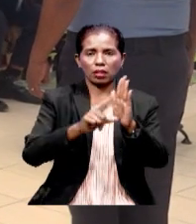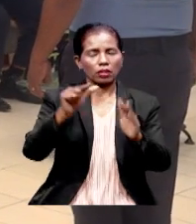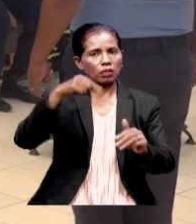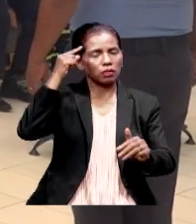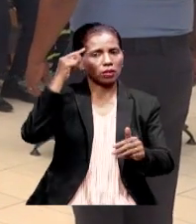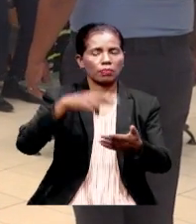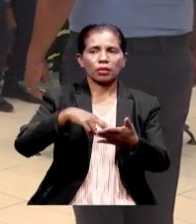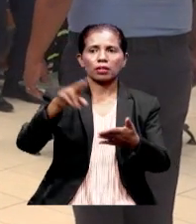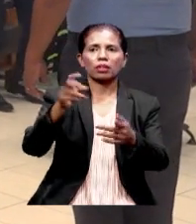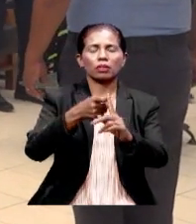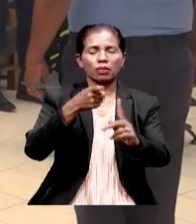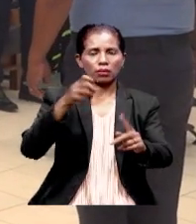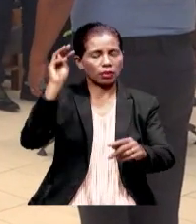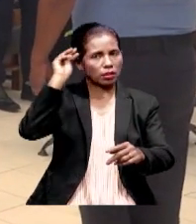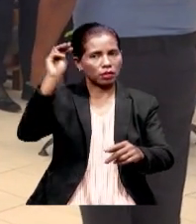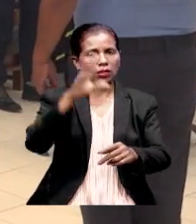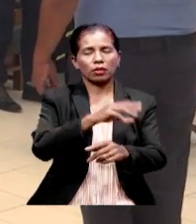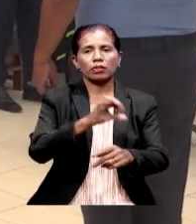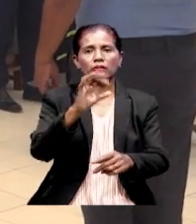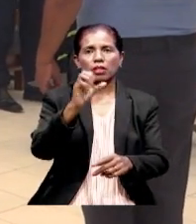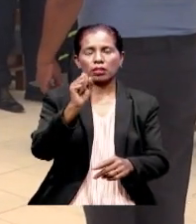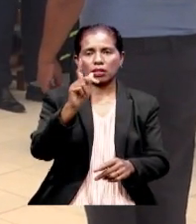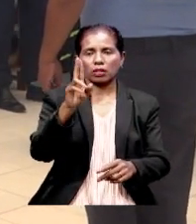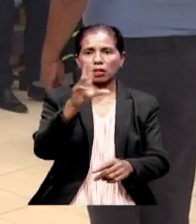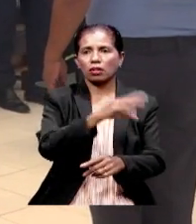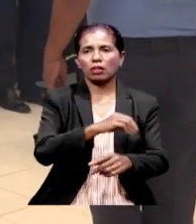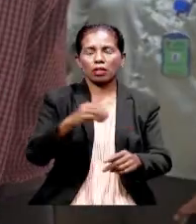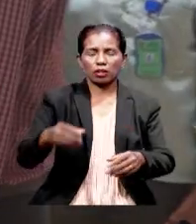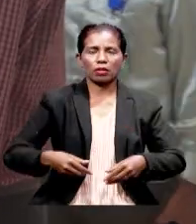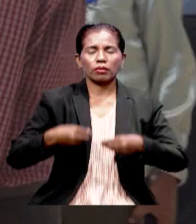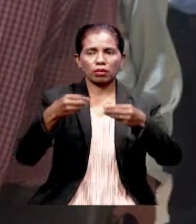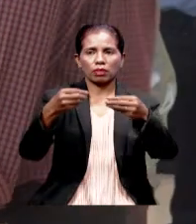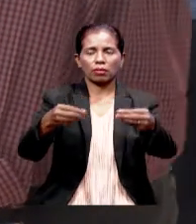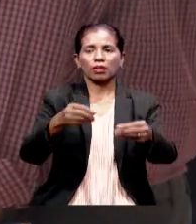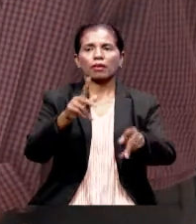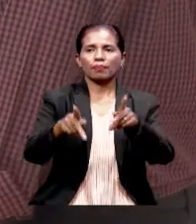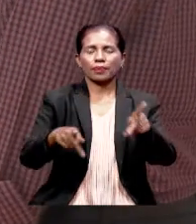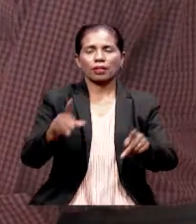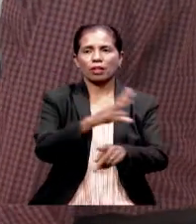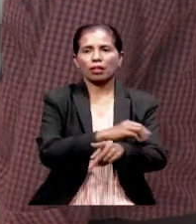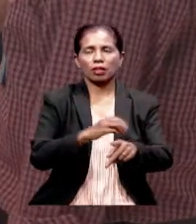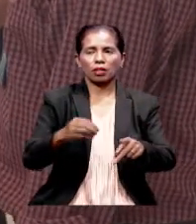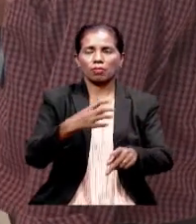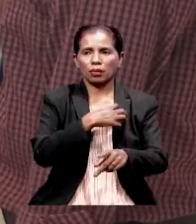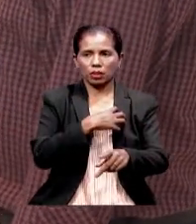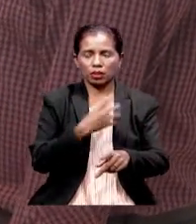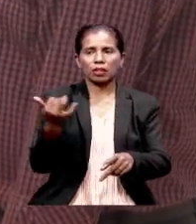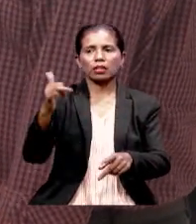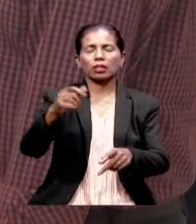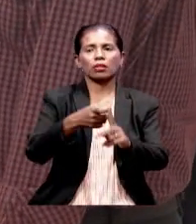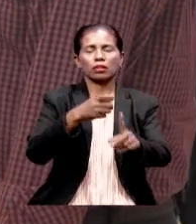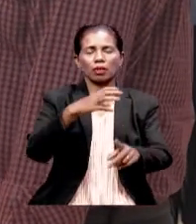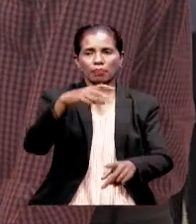nebe apresenta usi Ministerio Interior Francisco da Costa Guterres bara integrasan pessoal o funsan polisi sira usi Polisi